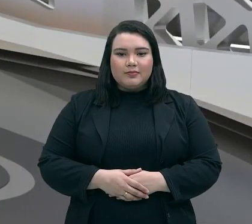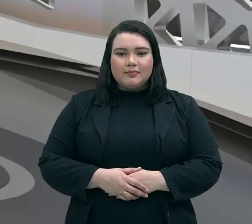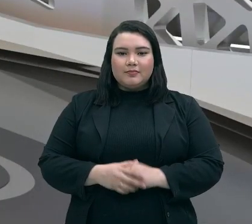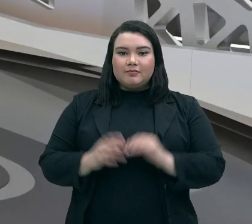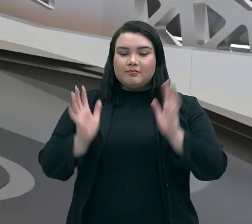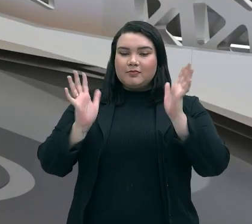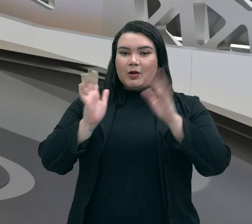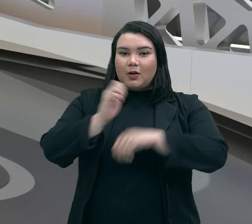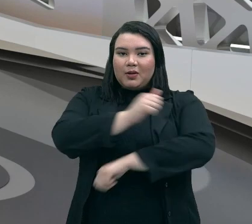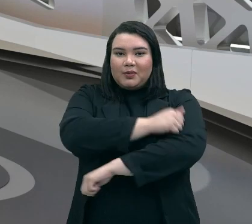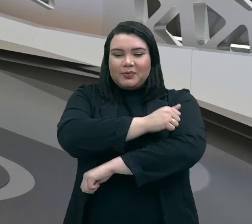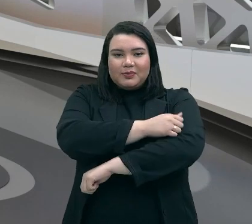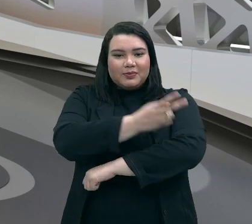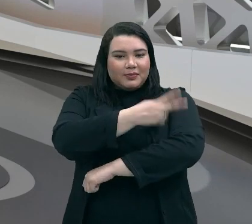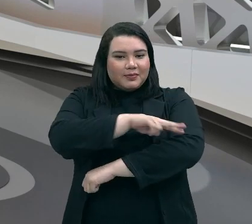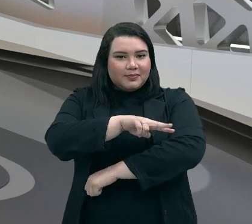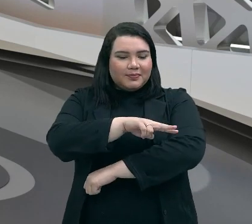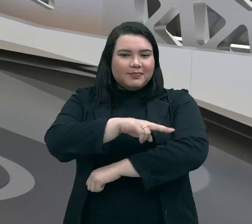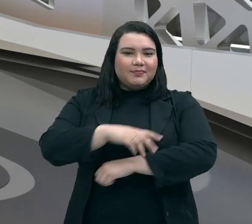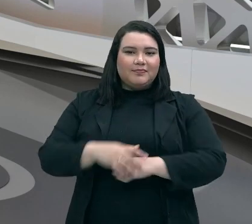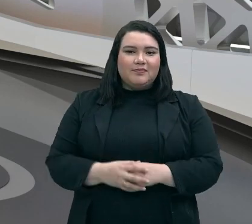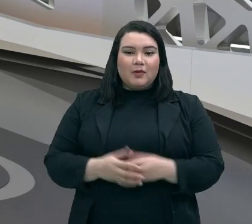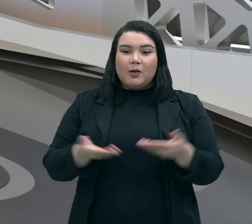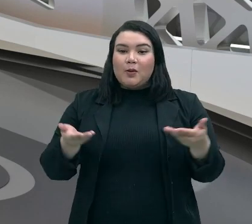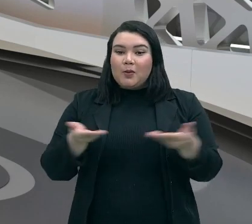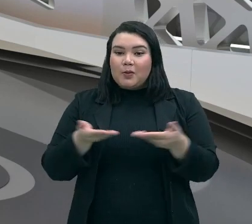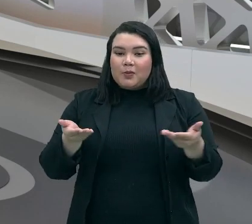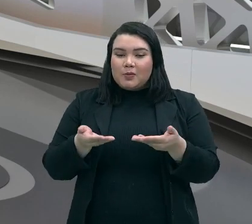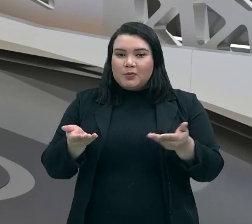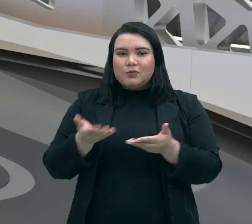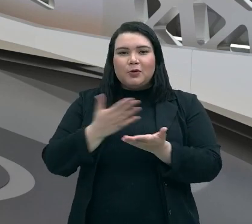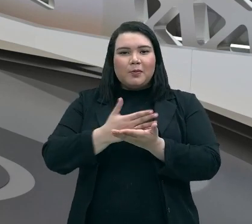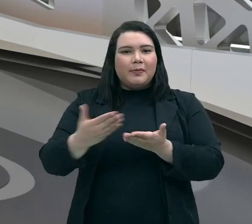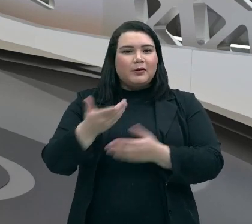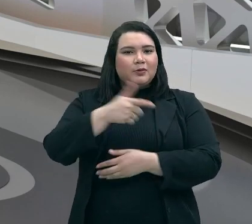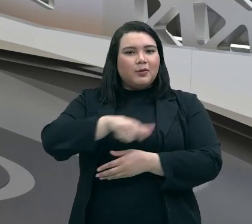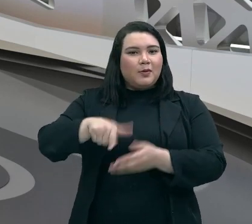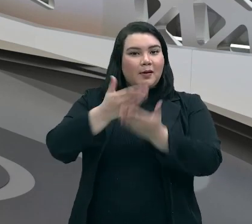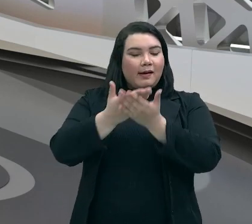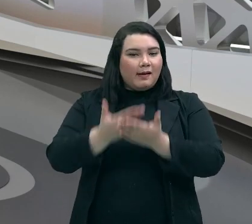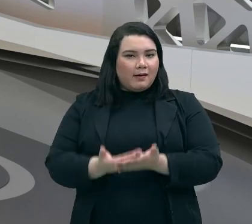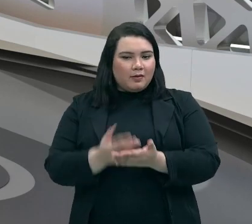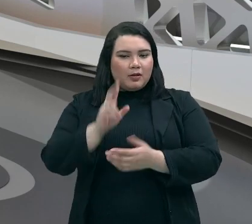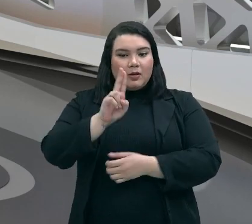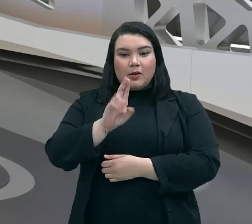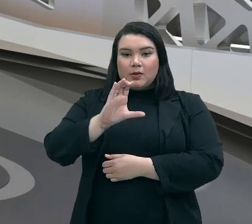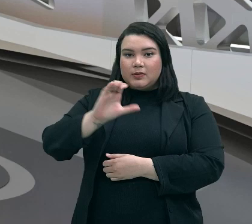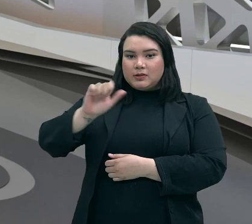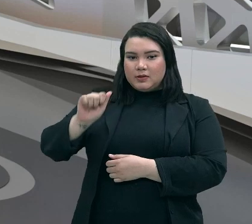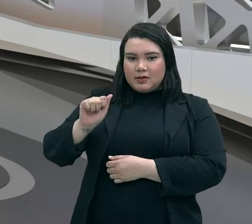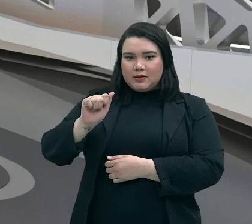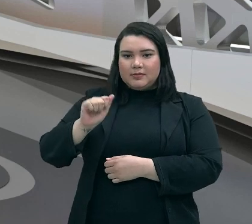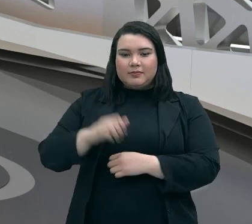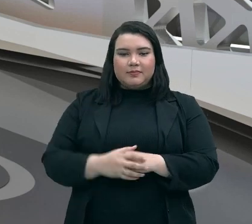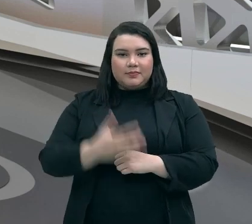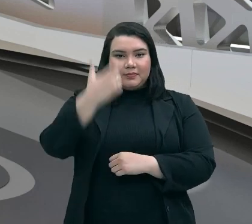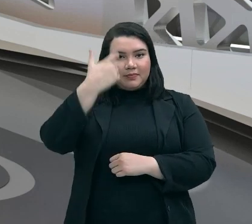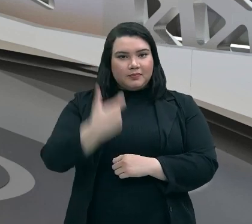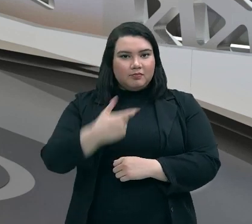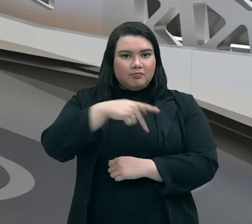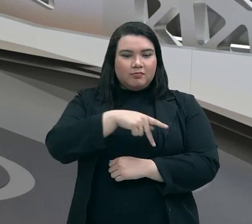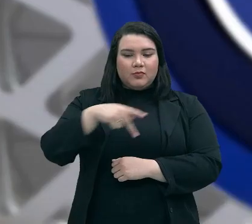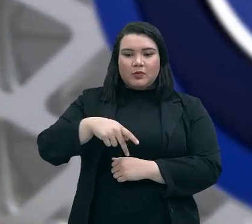Olá, alunos da segunda série, tudo bem? Estamos aqui para mais uma aula da nossa UCA, né? Eu sou a